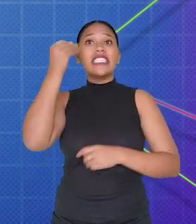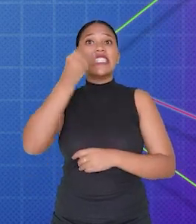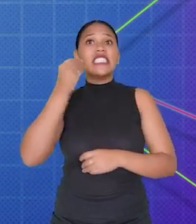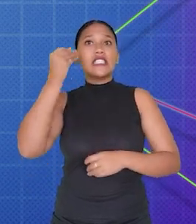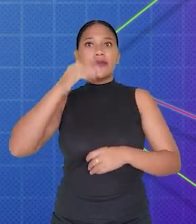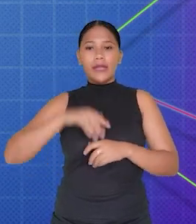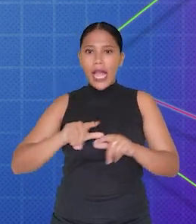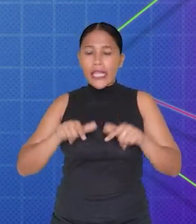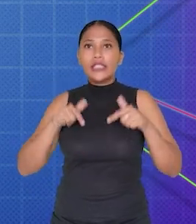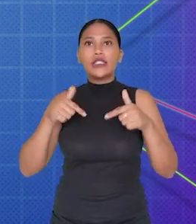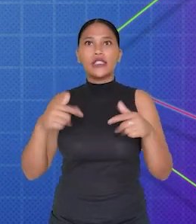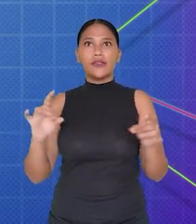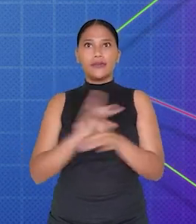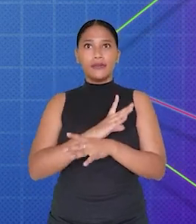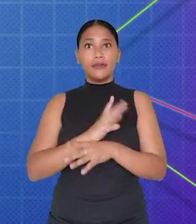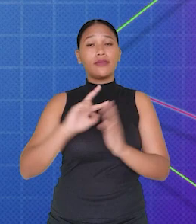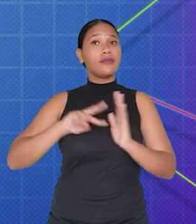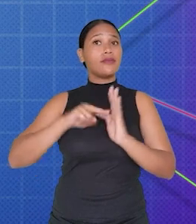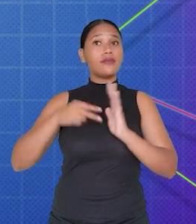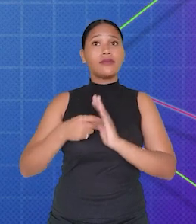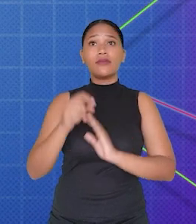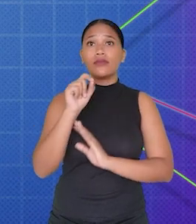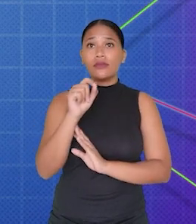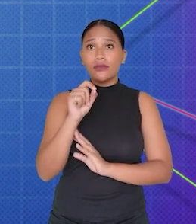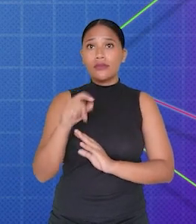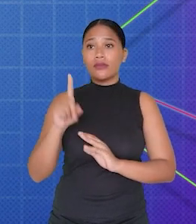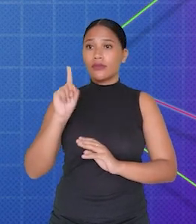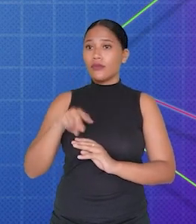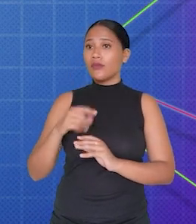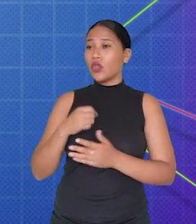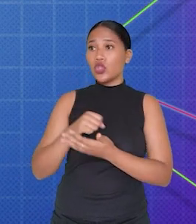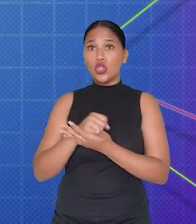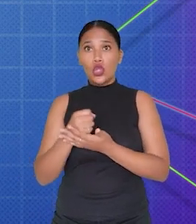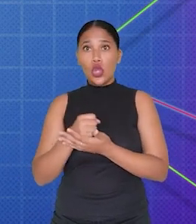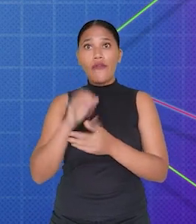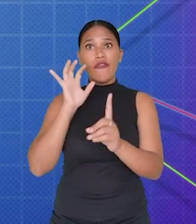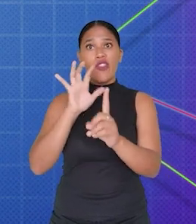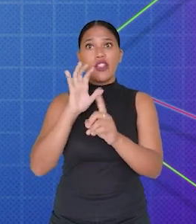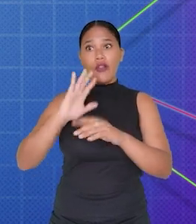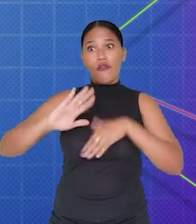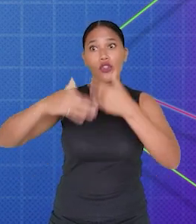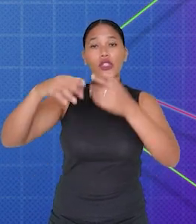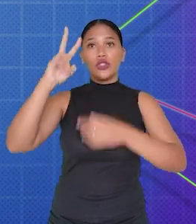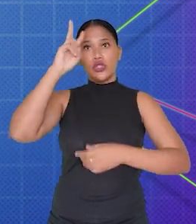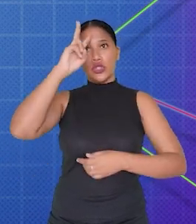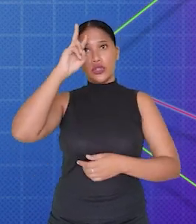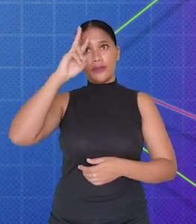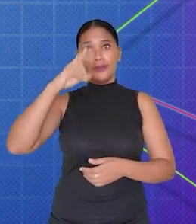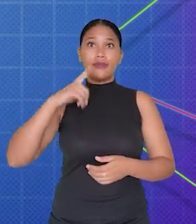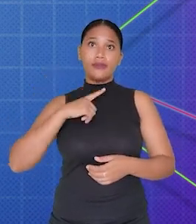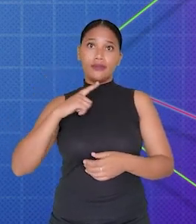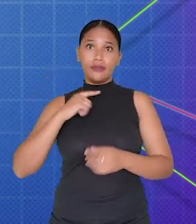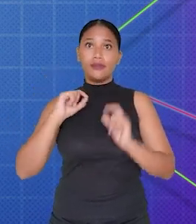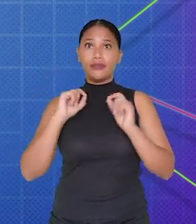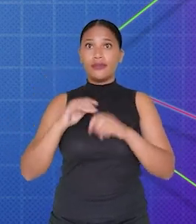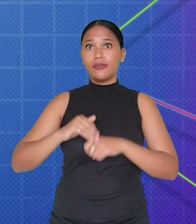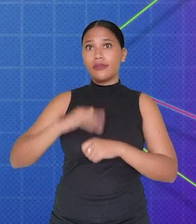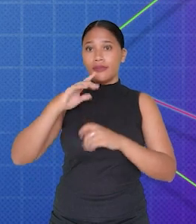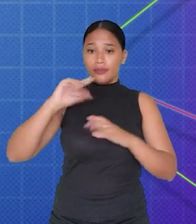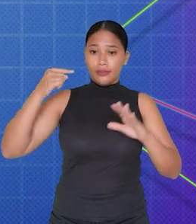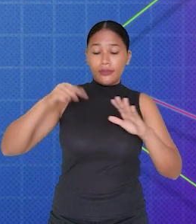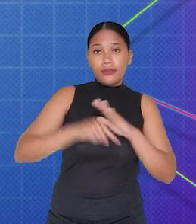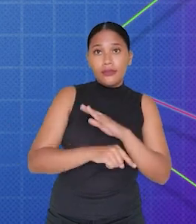experimentá-la de forma ativa. Isso significa que as ações dos jogadores influenciam na evolução da história, tornando a jogabilidade